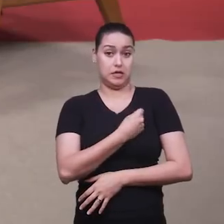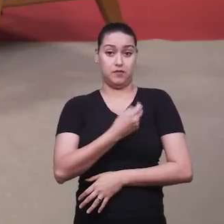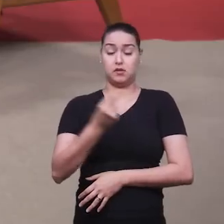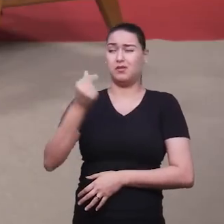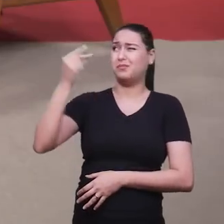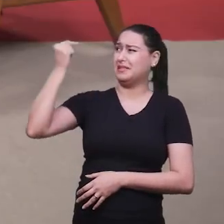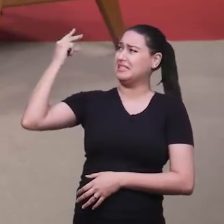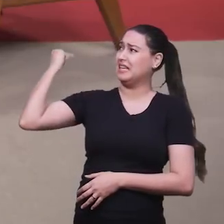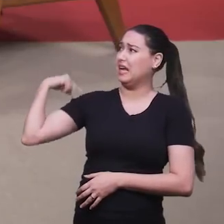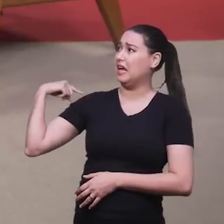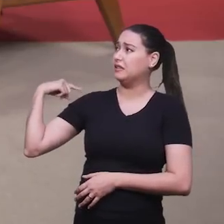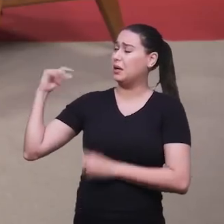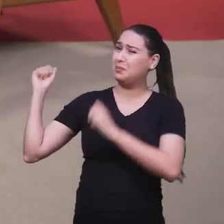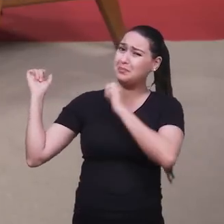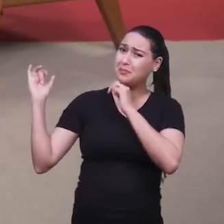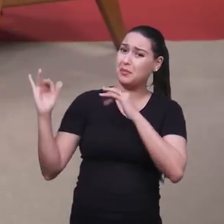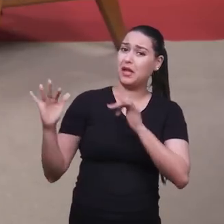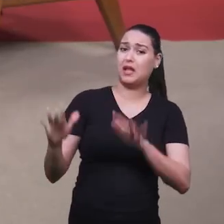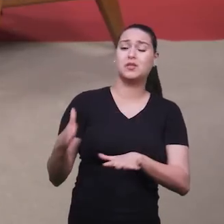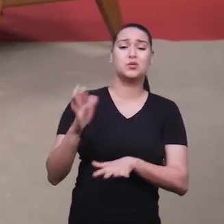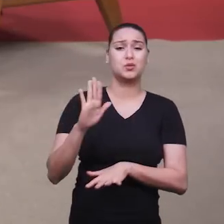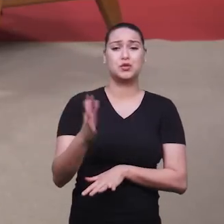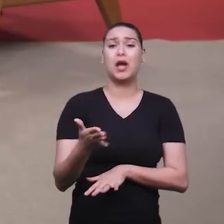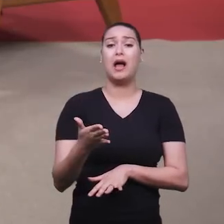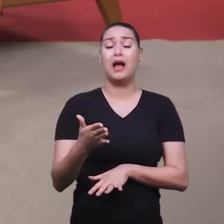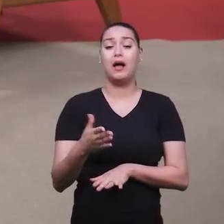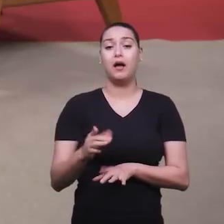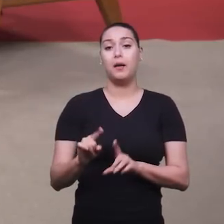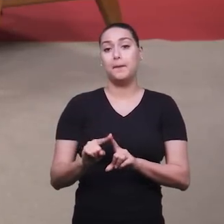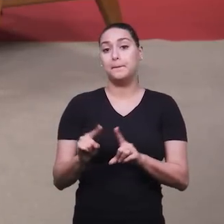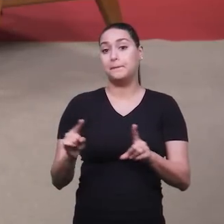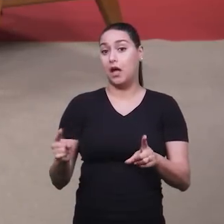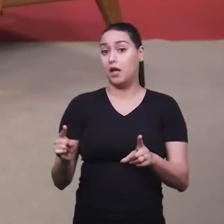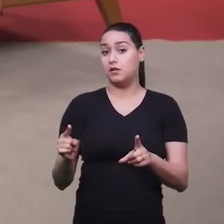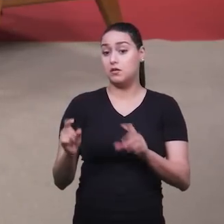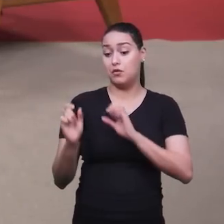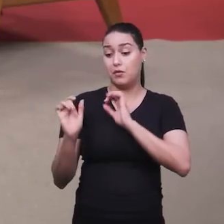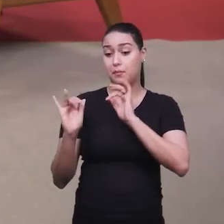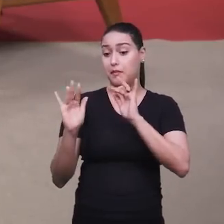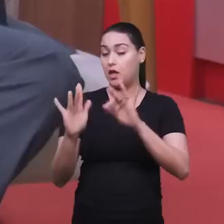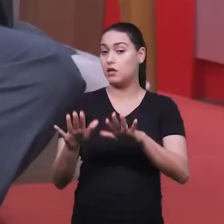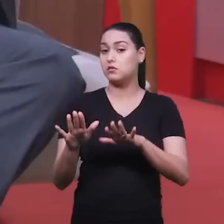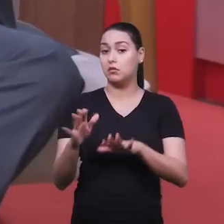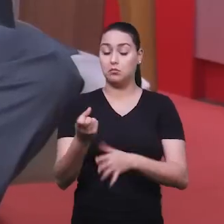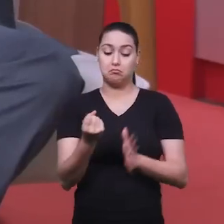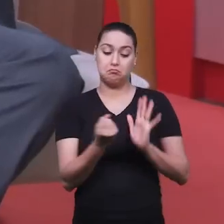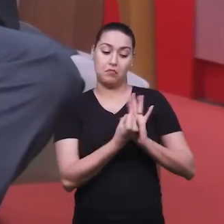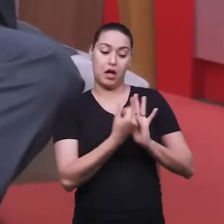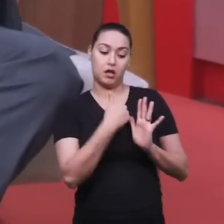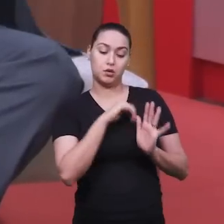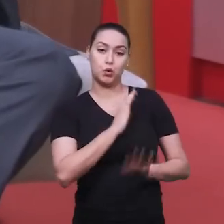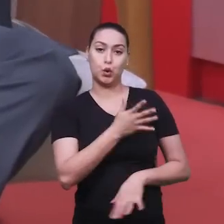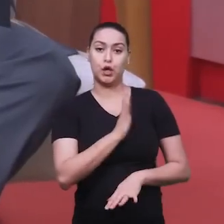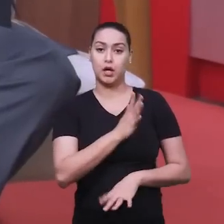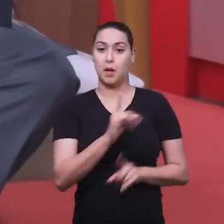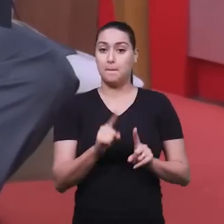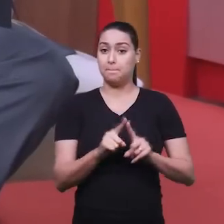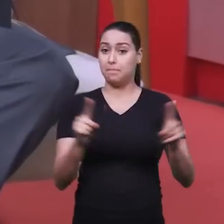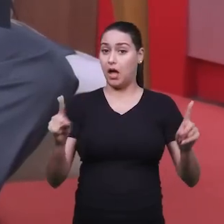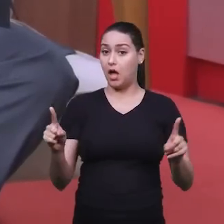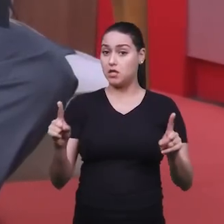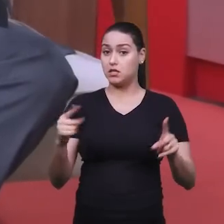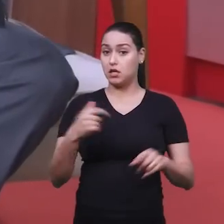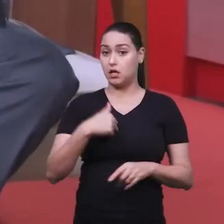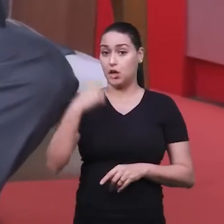nossa salvação, aquilo que nós fizemos, uma mensagem, uma vida abençoada, por uma palavra entregue, essa bênção fica naqueles